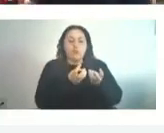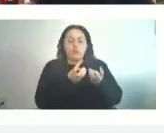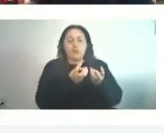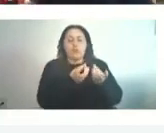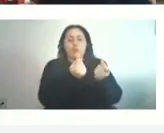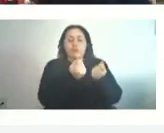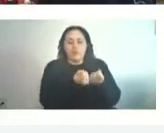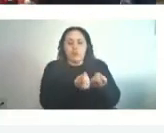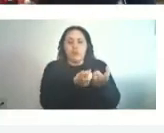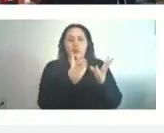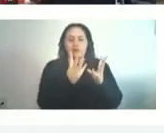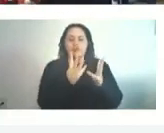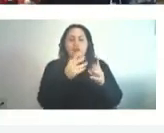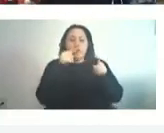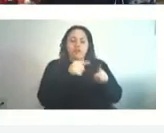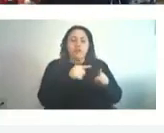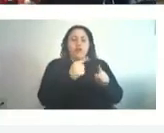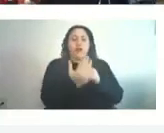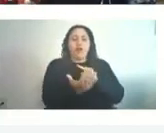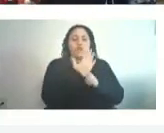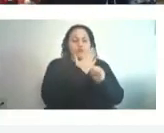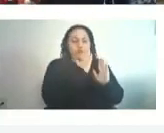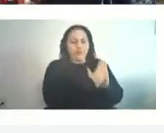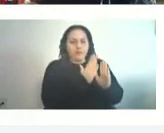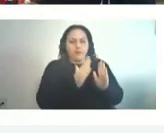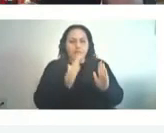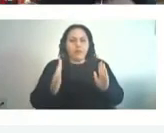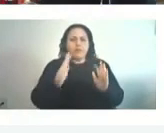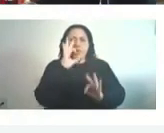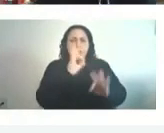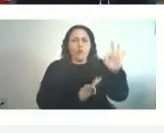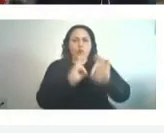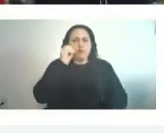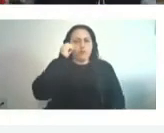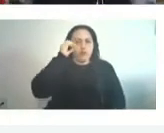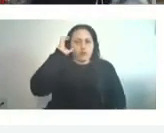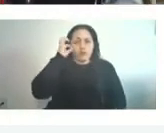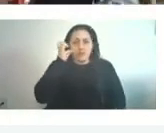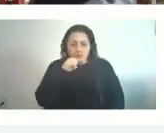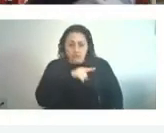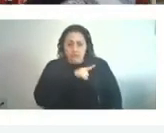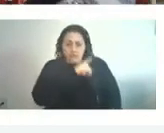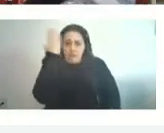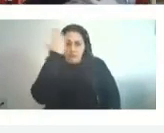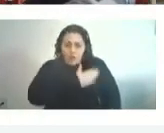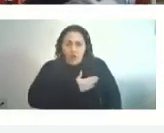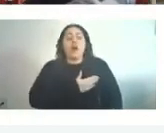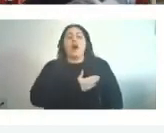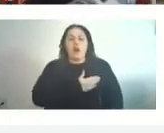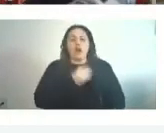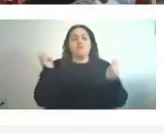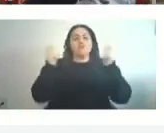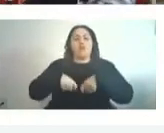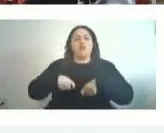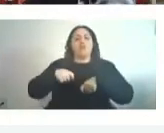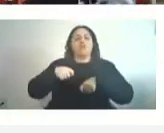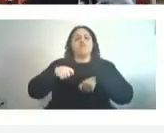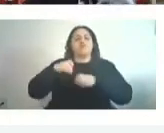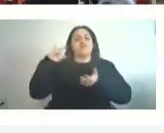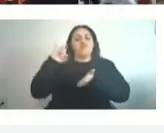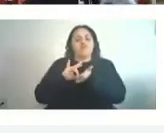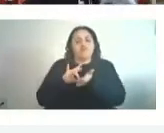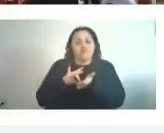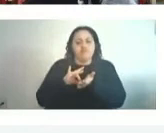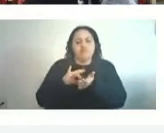organizar o conhecimento, que só nessa dimensão alcançava a validade. Quer dizer, tudo que não envolve,